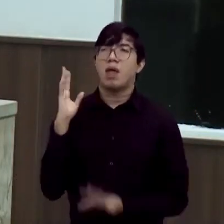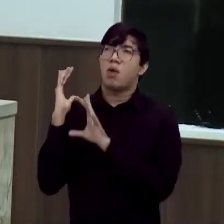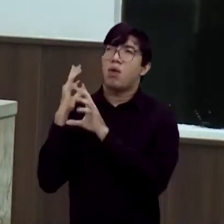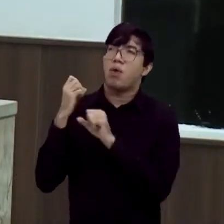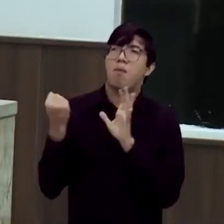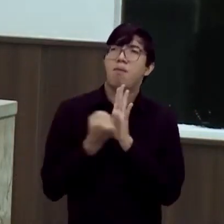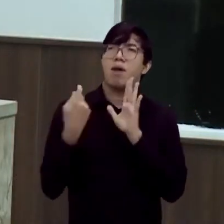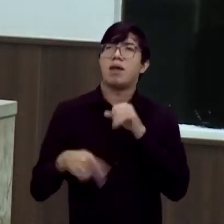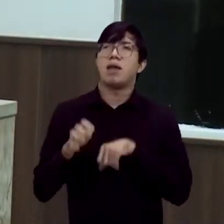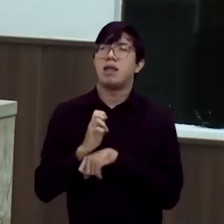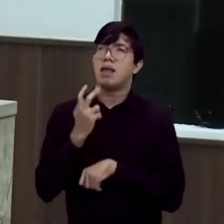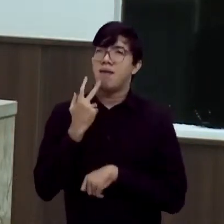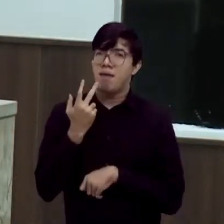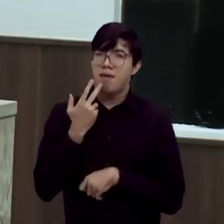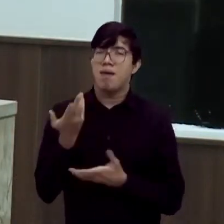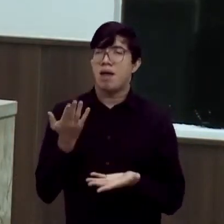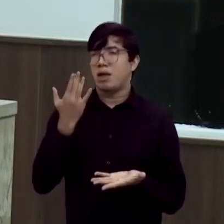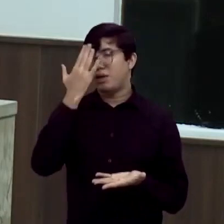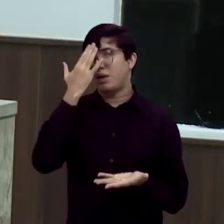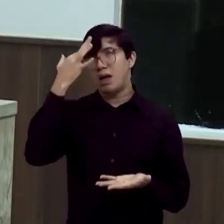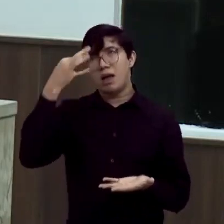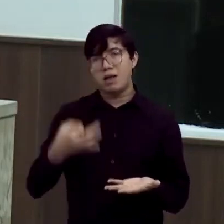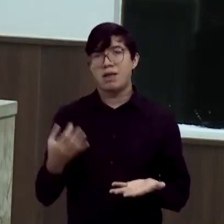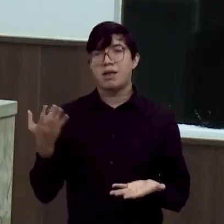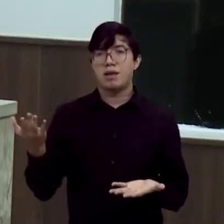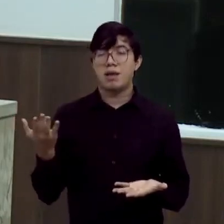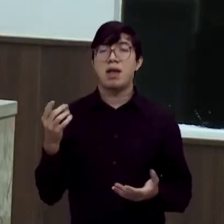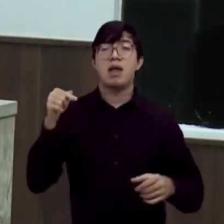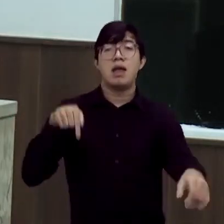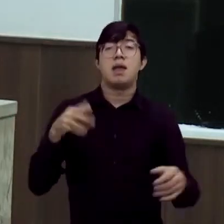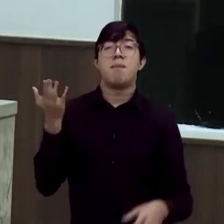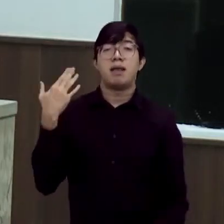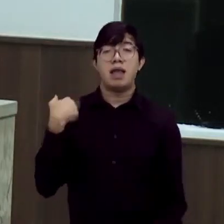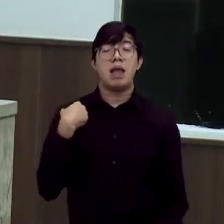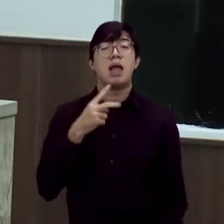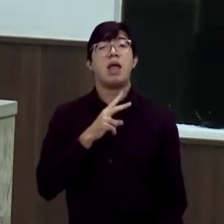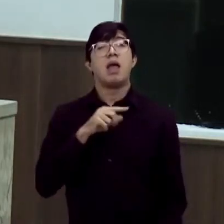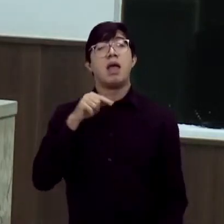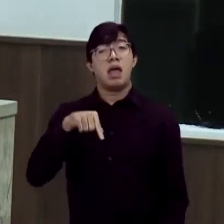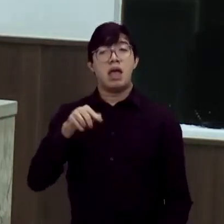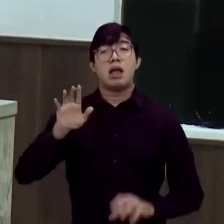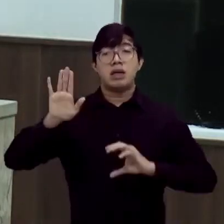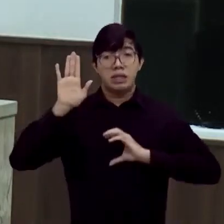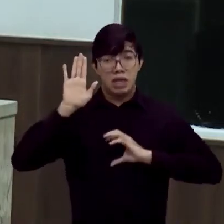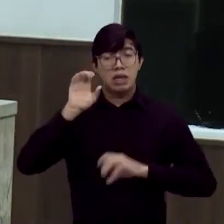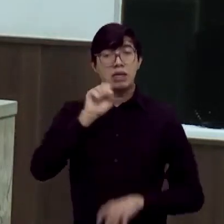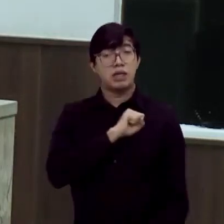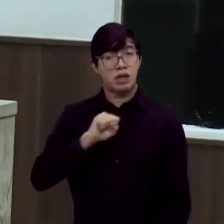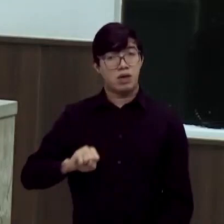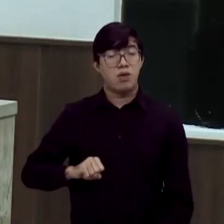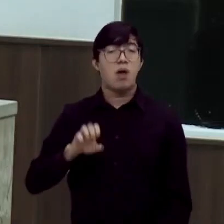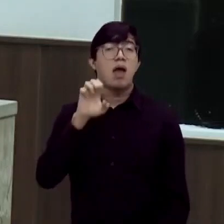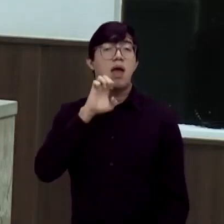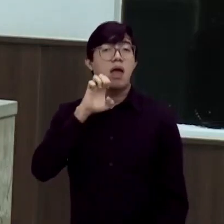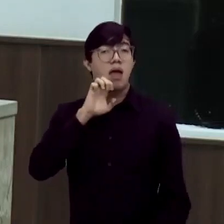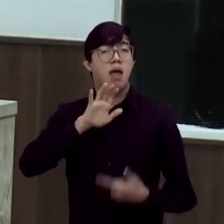Bom, eu acabei de dizer que tem vereador do PDT, que nós tínhamos um candidato, Érica Amorim, que deixou de ser deputada, botou o nome dela para